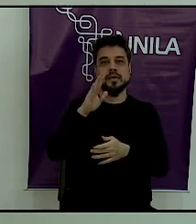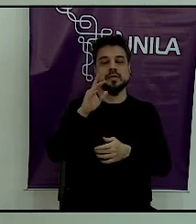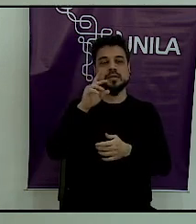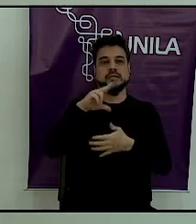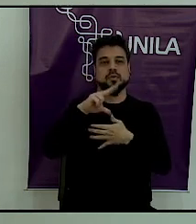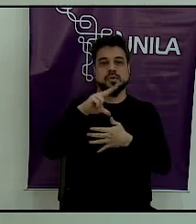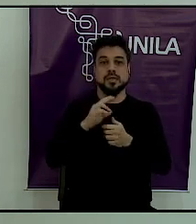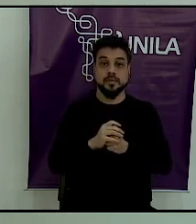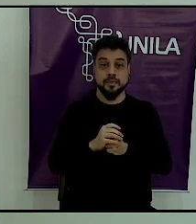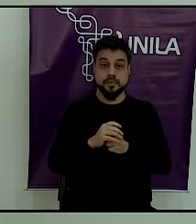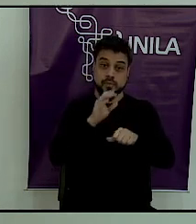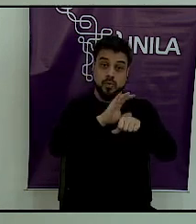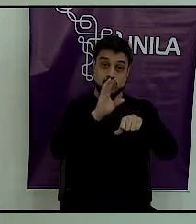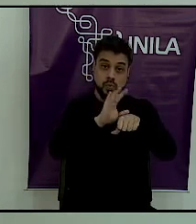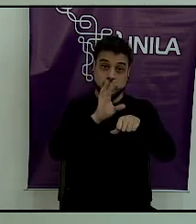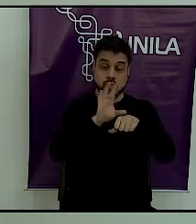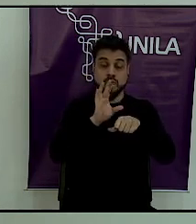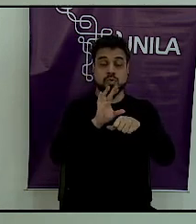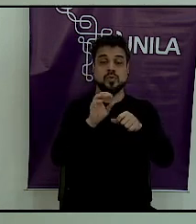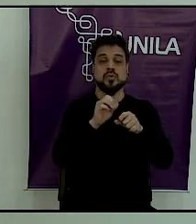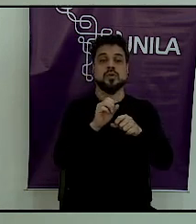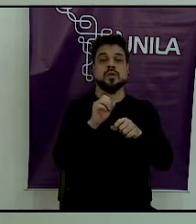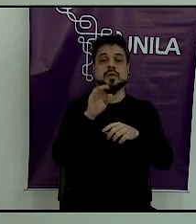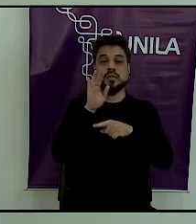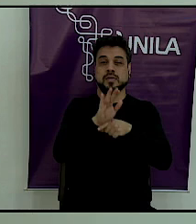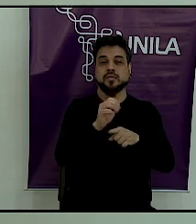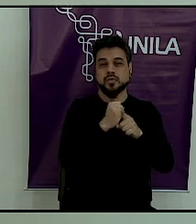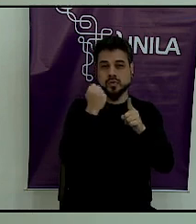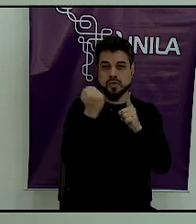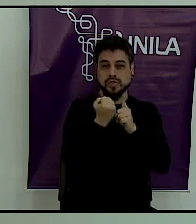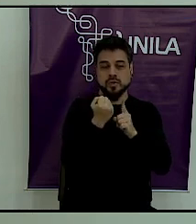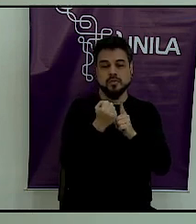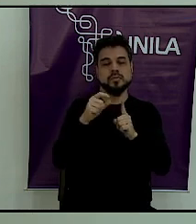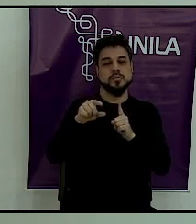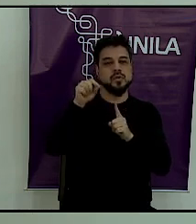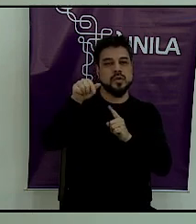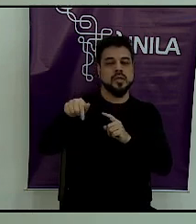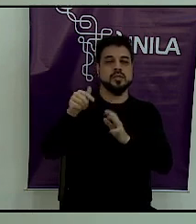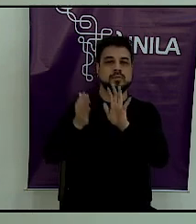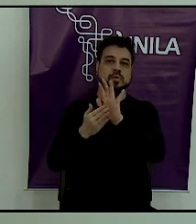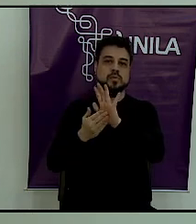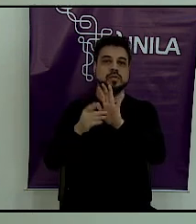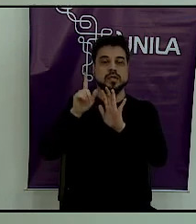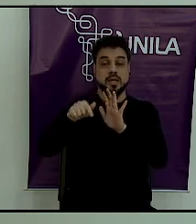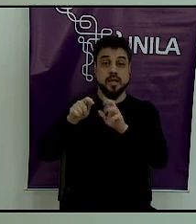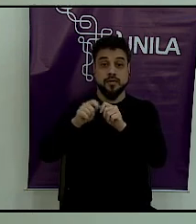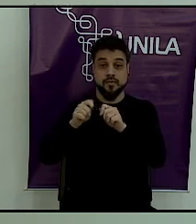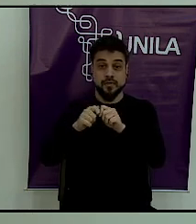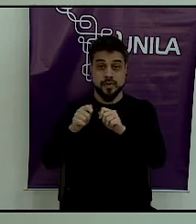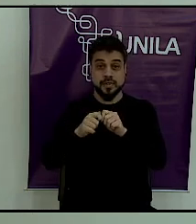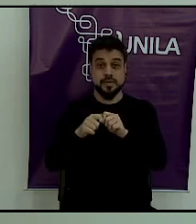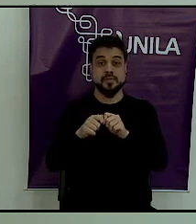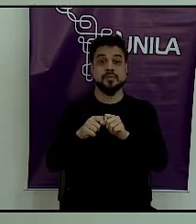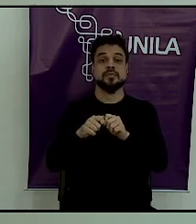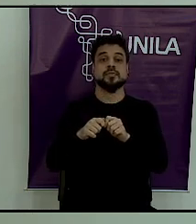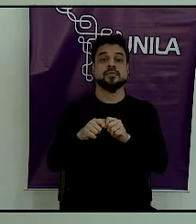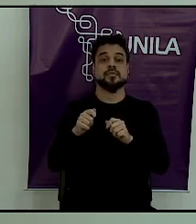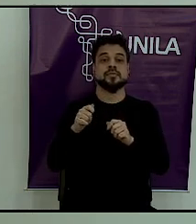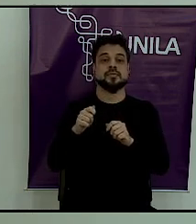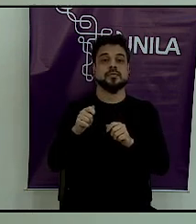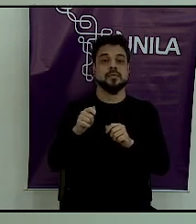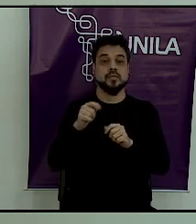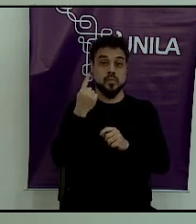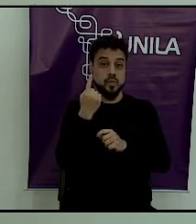Serviço Social, nós elegemos essa proposta, que seria a realização de